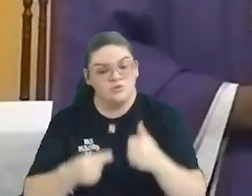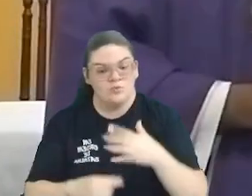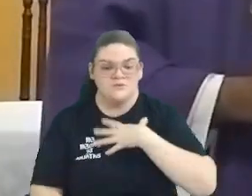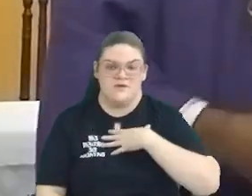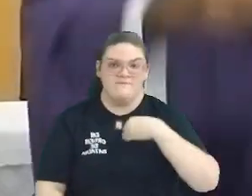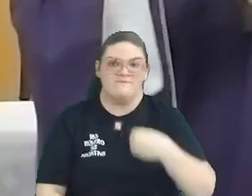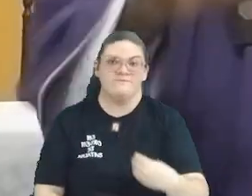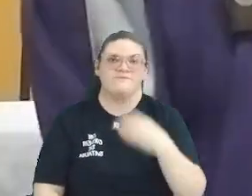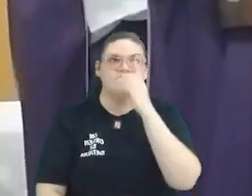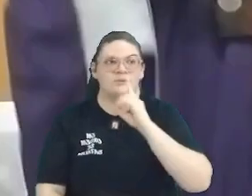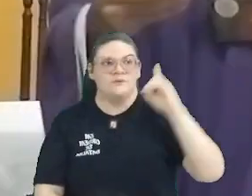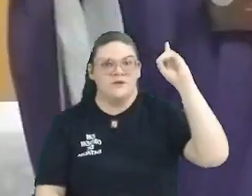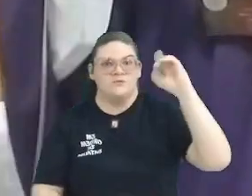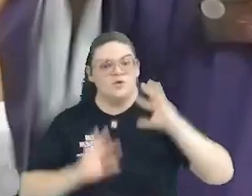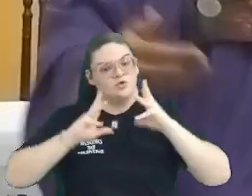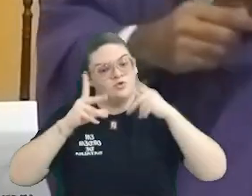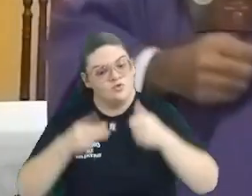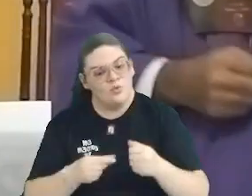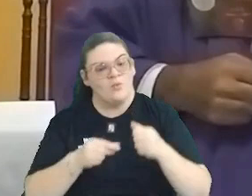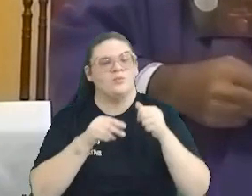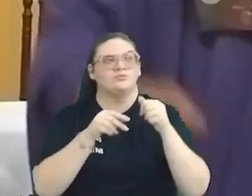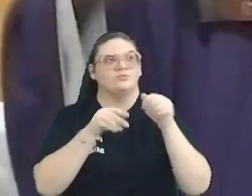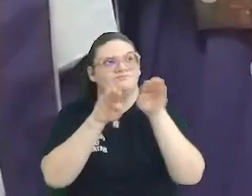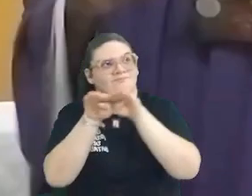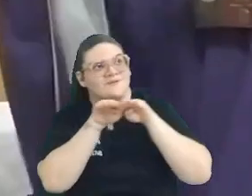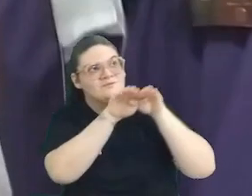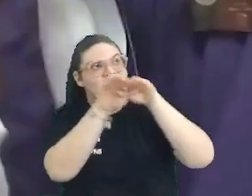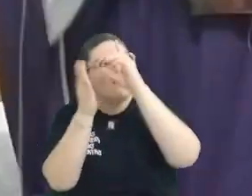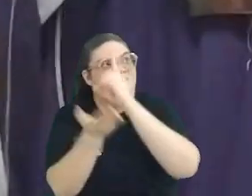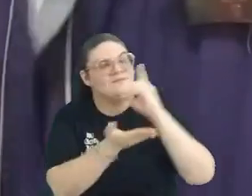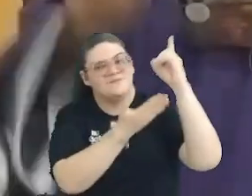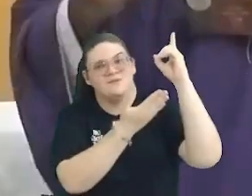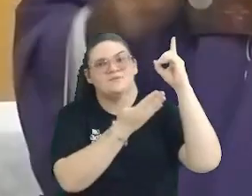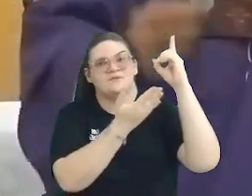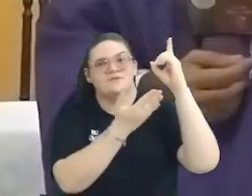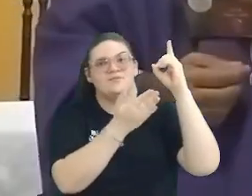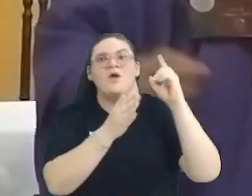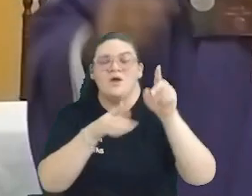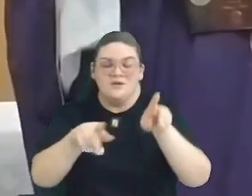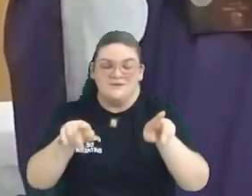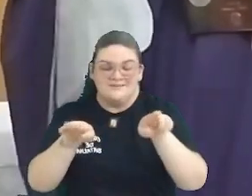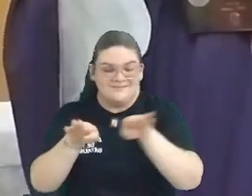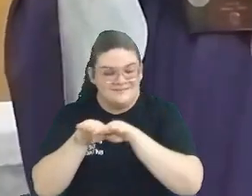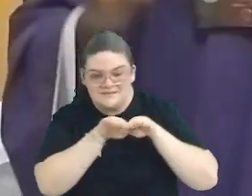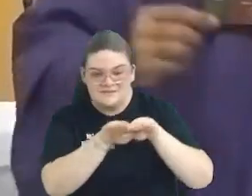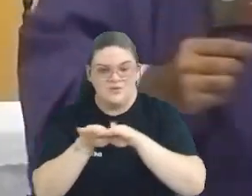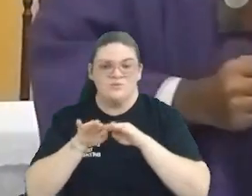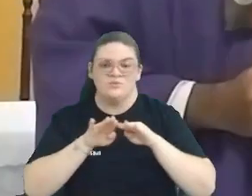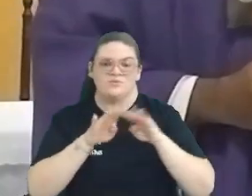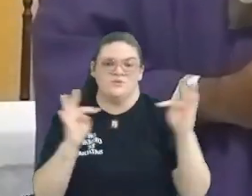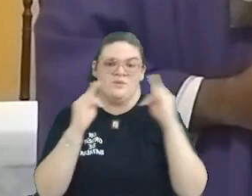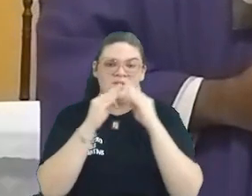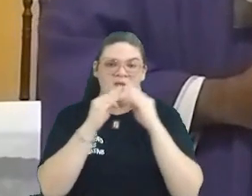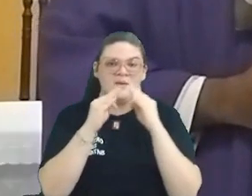de Deus, todos são imagem de Deus, todos são templo de Deus. Portanto, ao invés